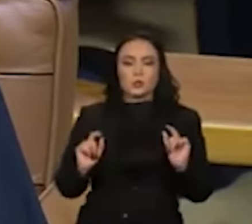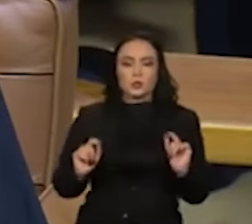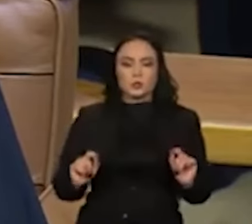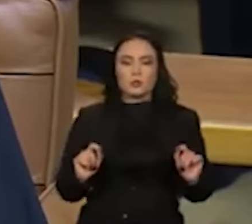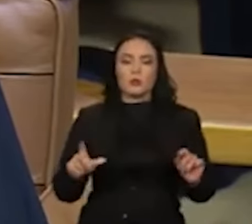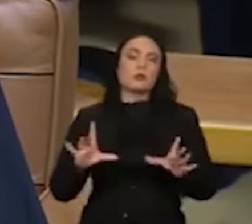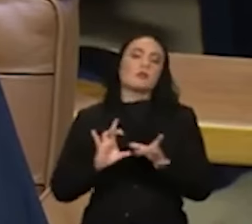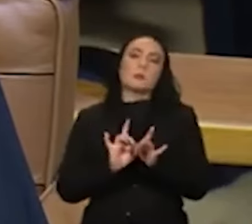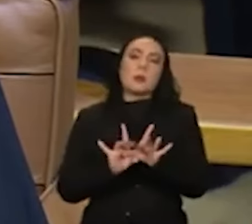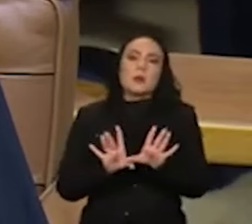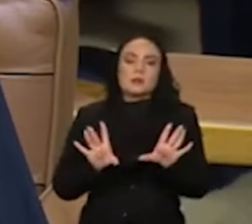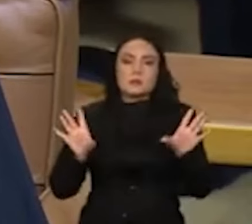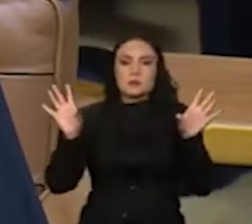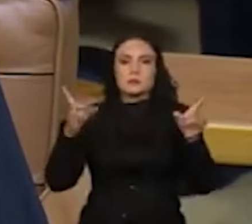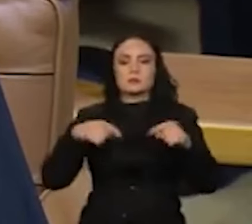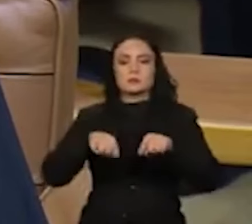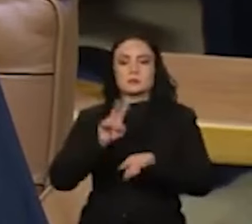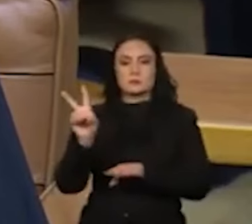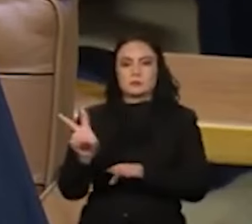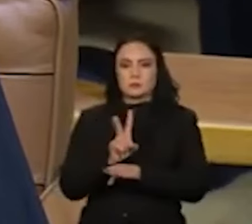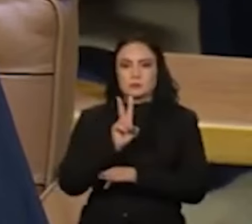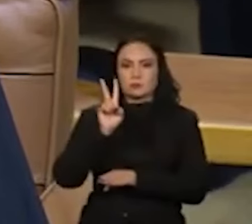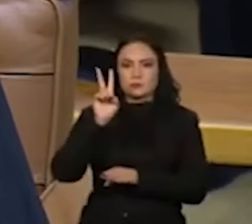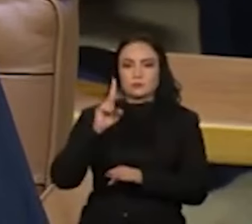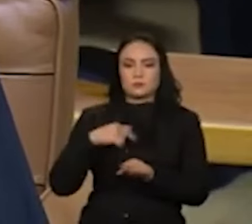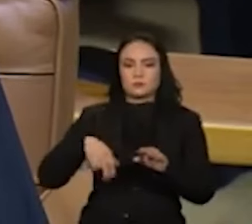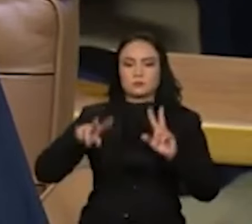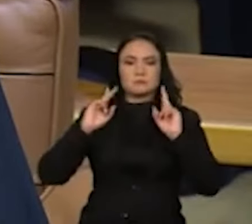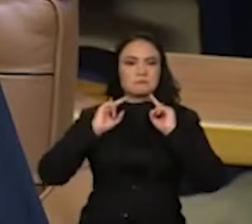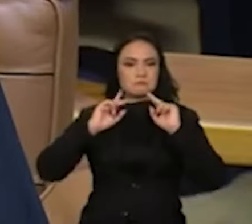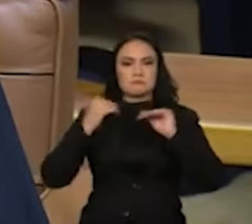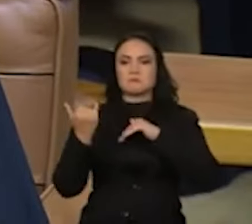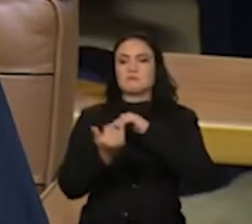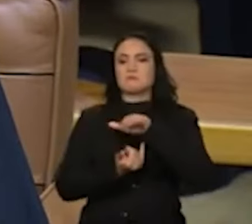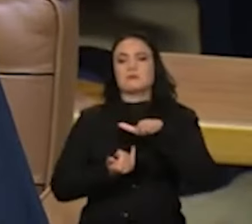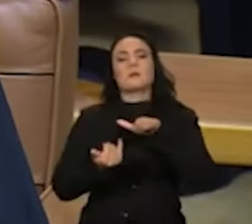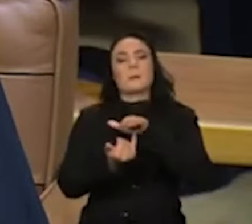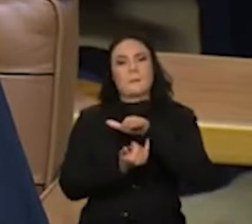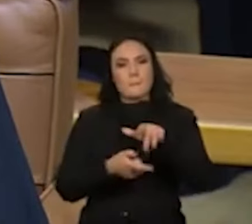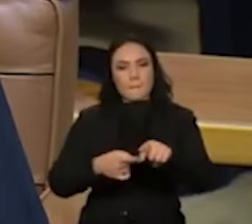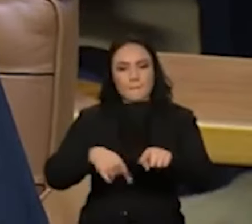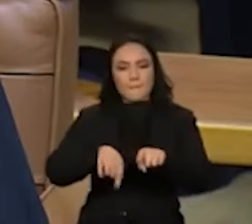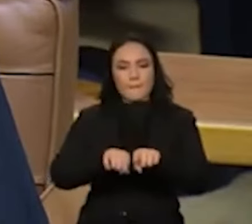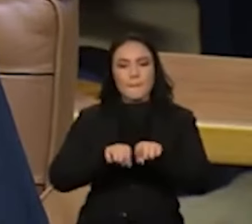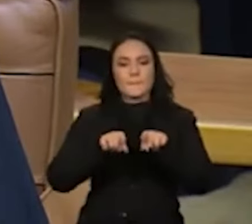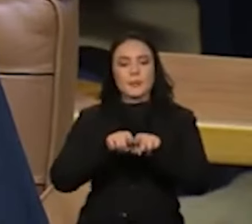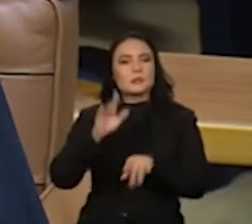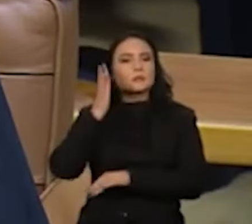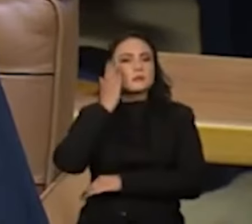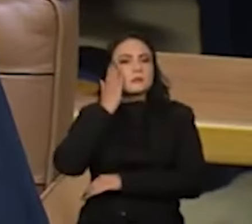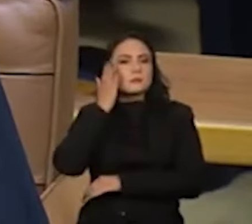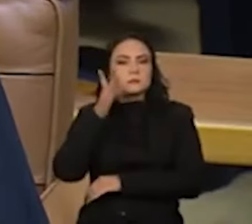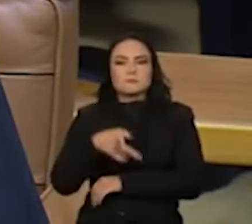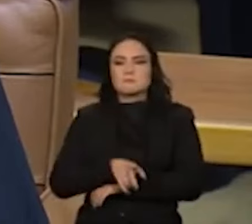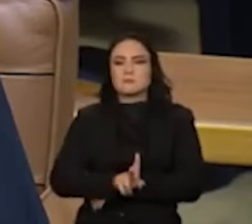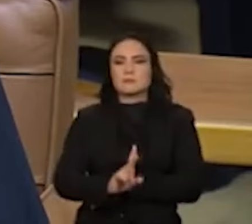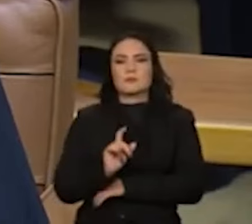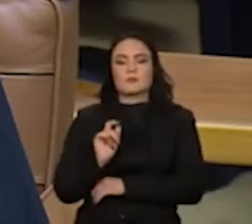a democracia, valorizou a normalidade institucional e soube